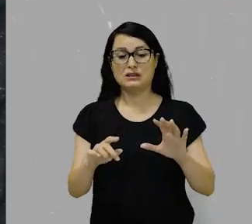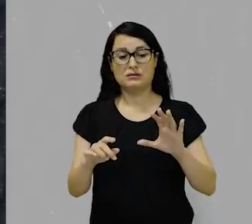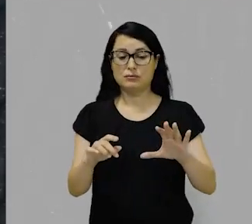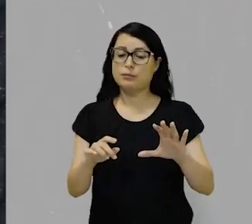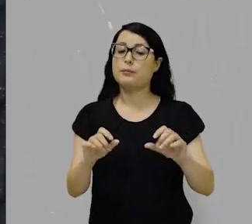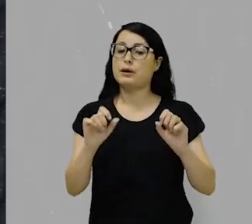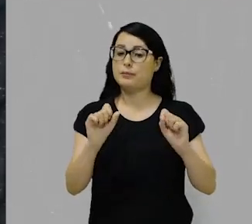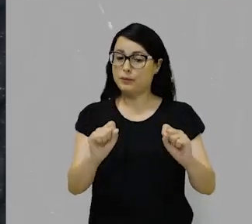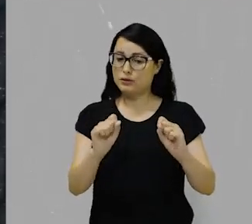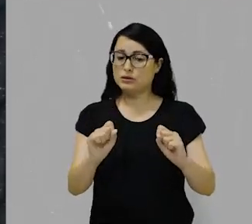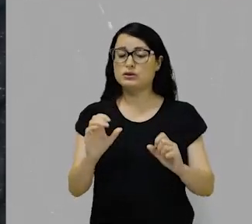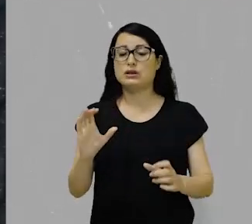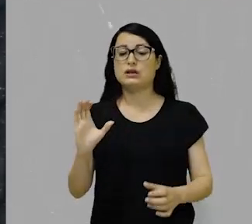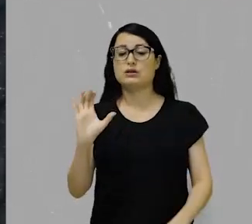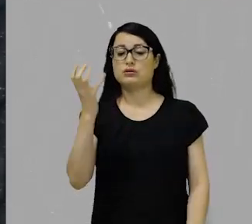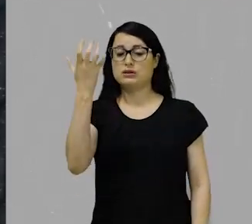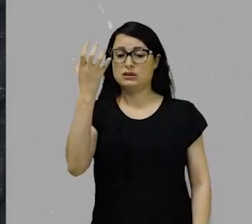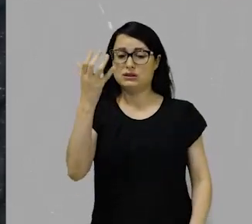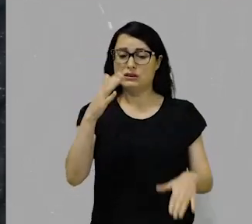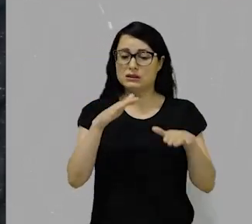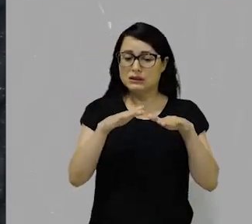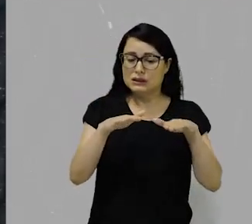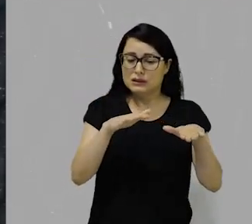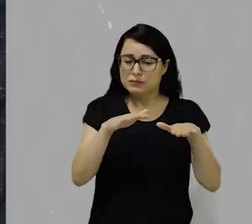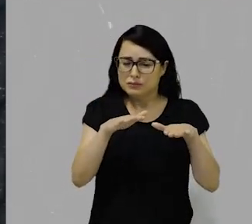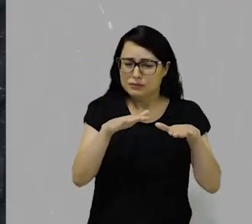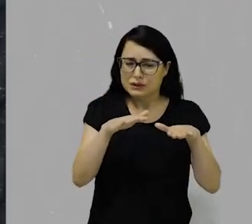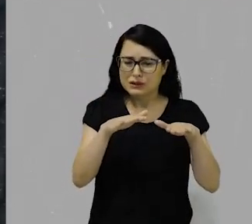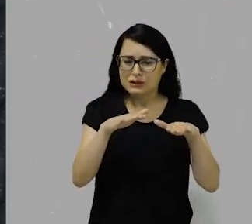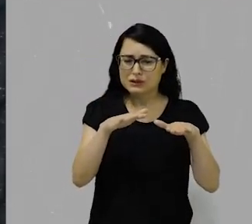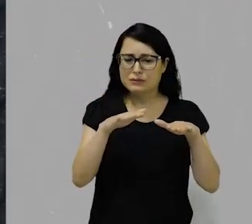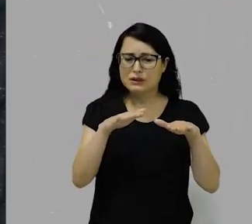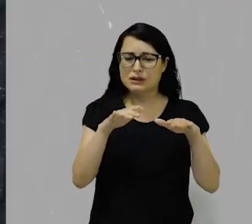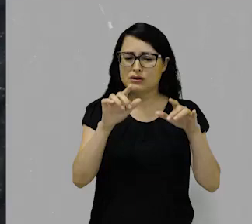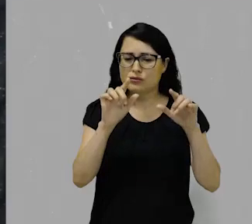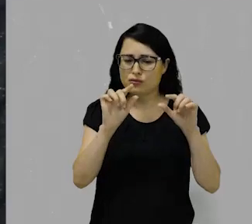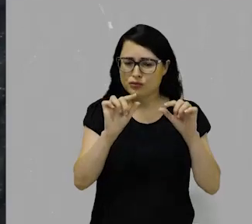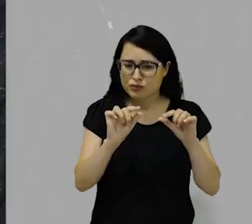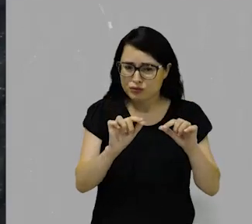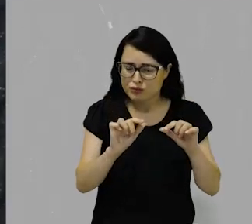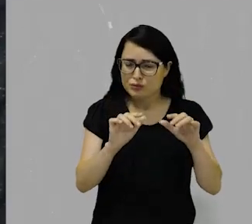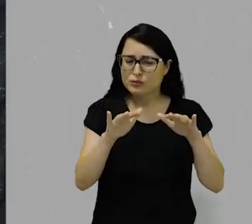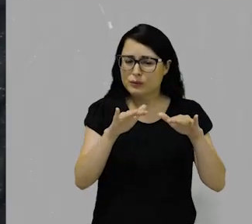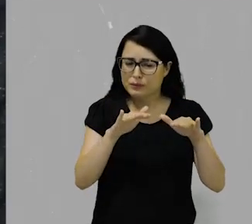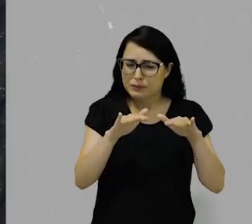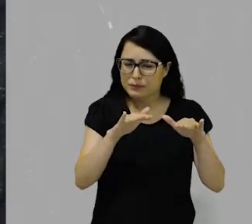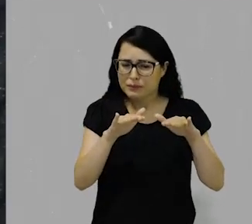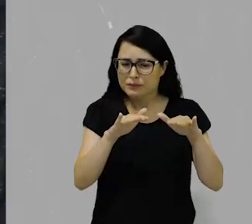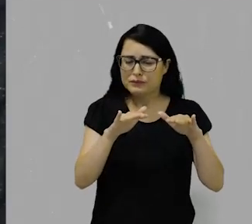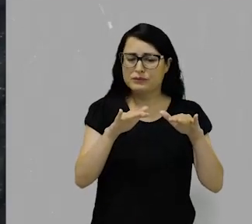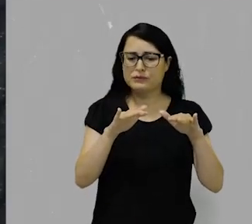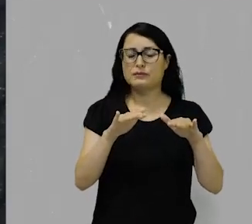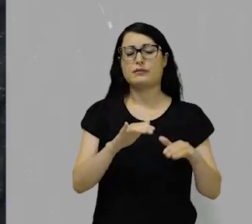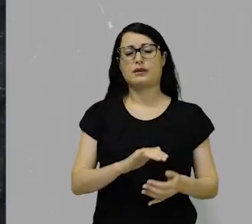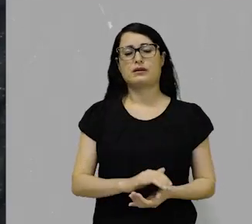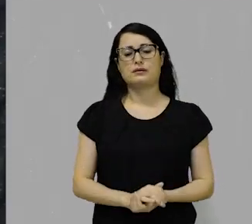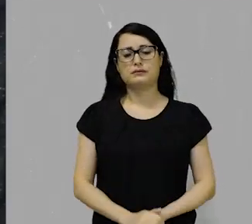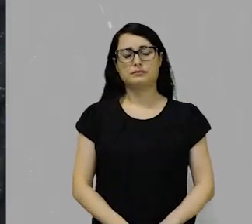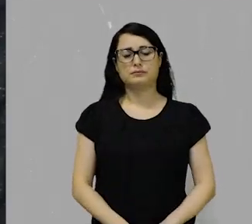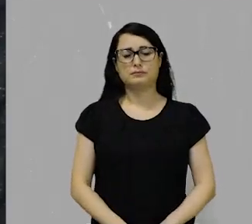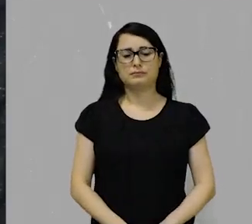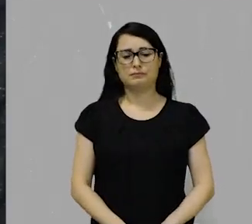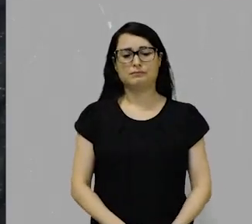pode sim sentir tremores, só que tremores de baixa intensidade. Beleza? Então, ó,